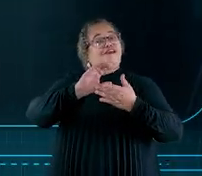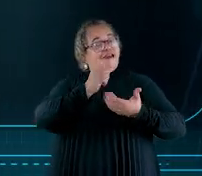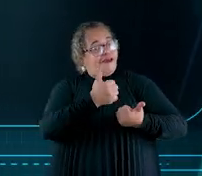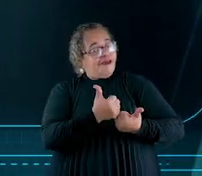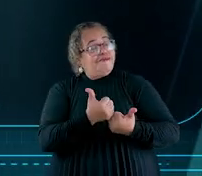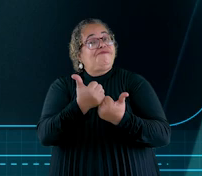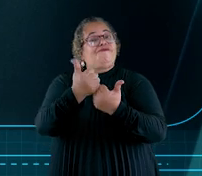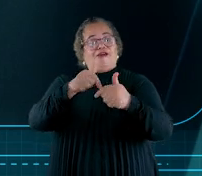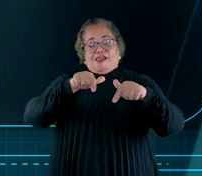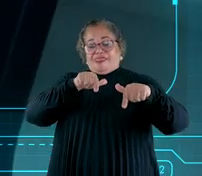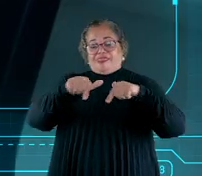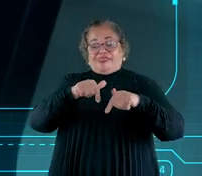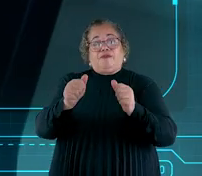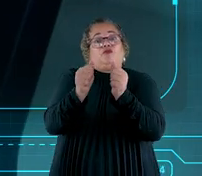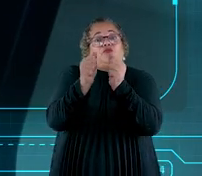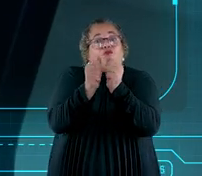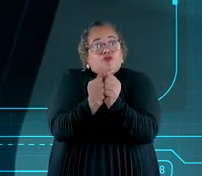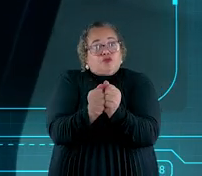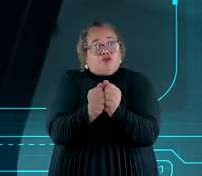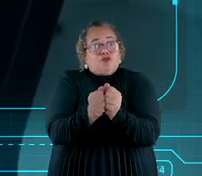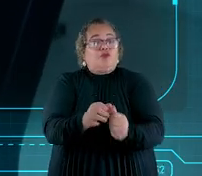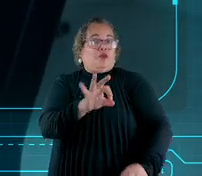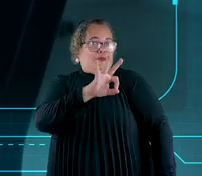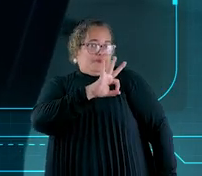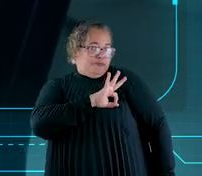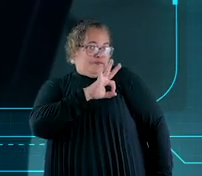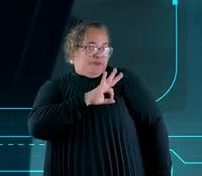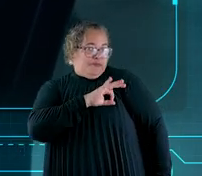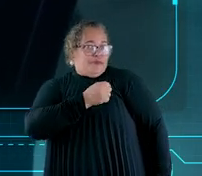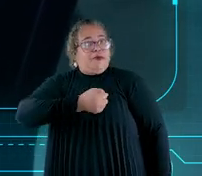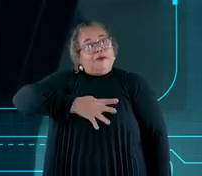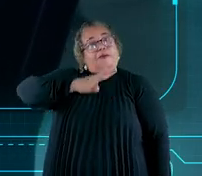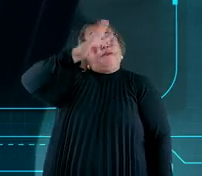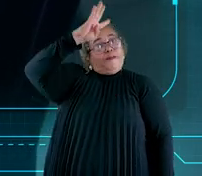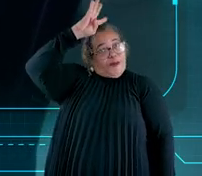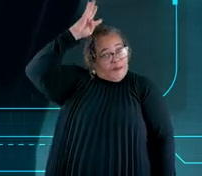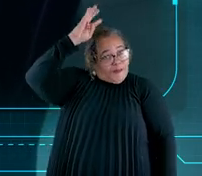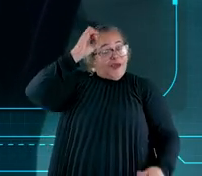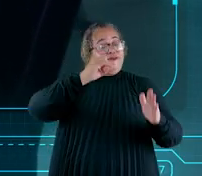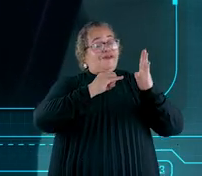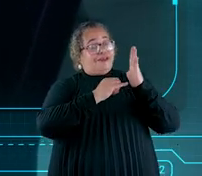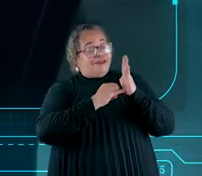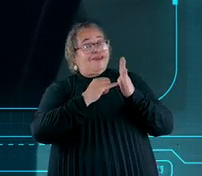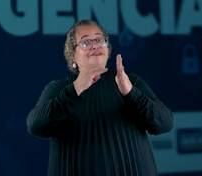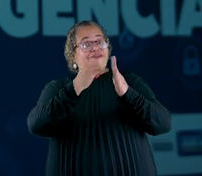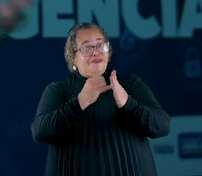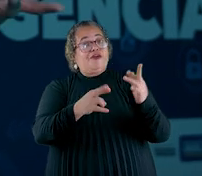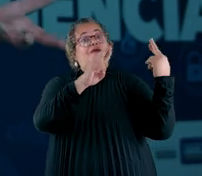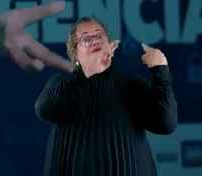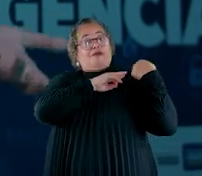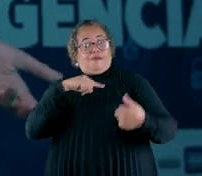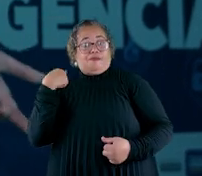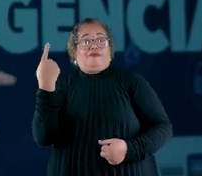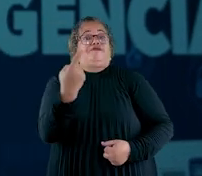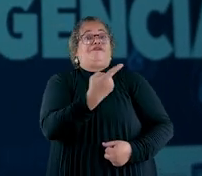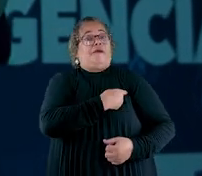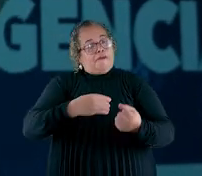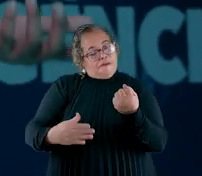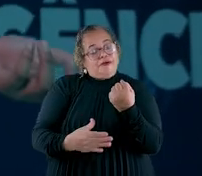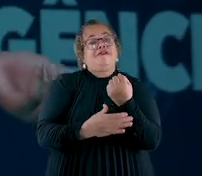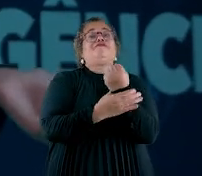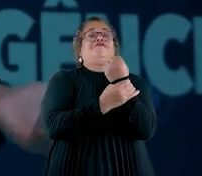investe, apoia e trabalha em conjunto com a polícia, bombeiros e